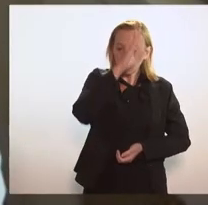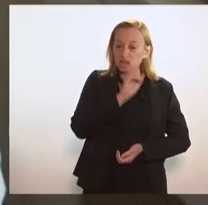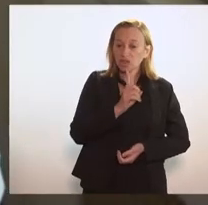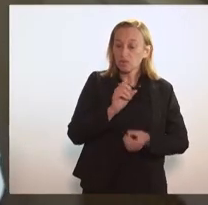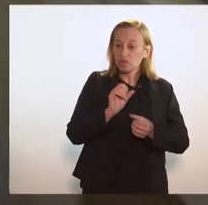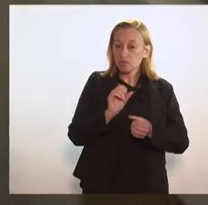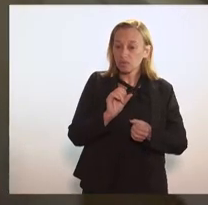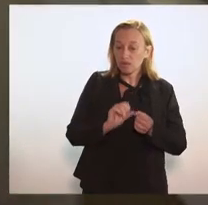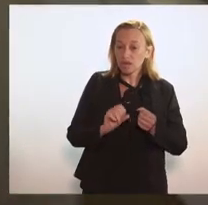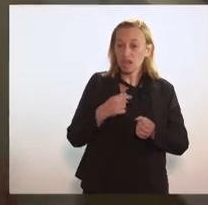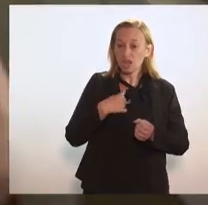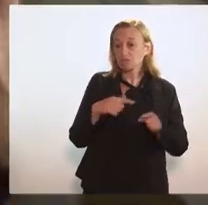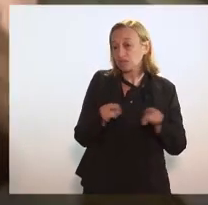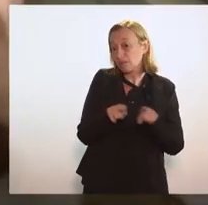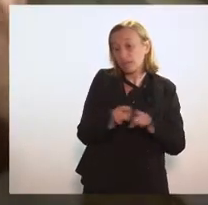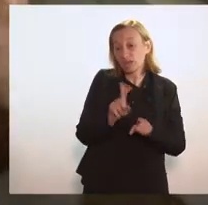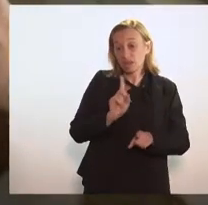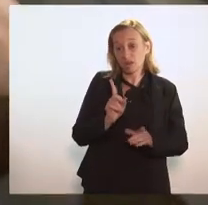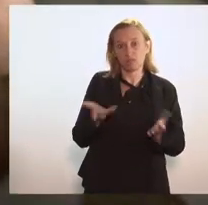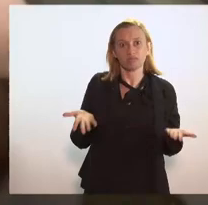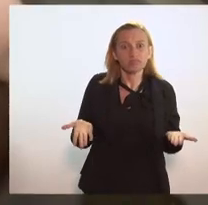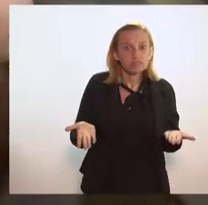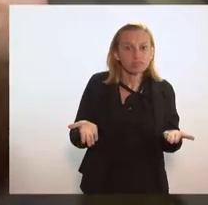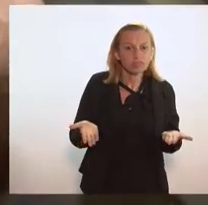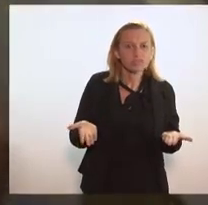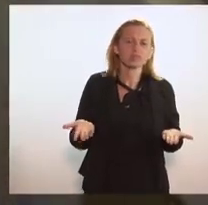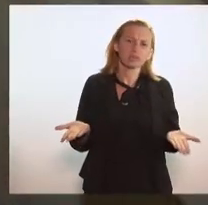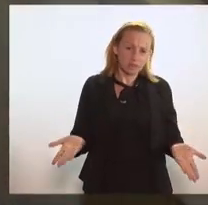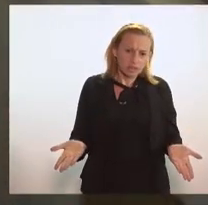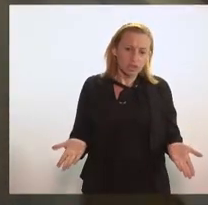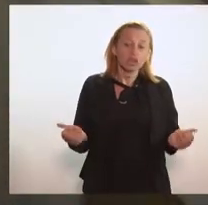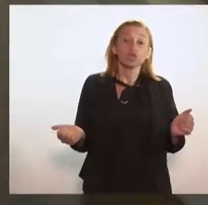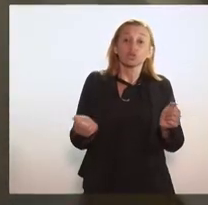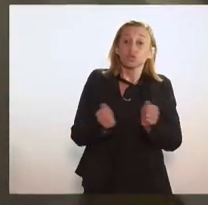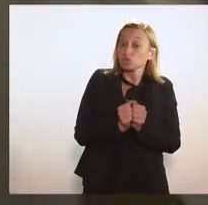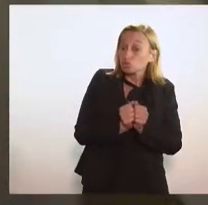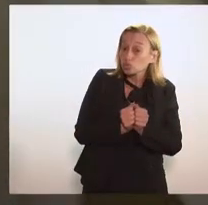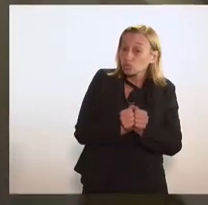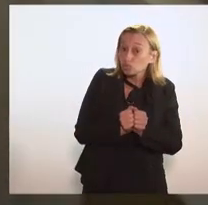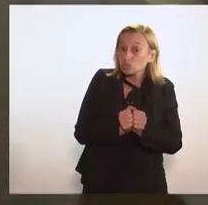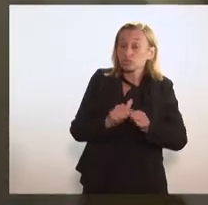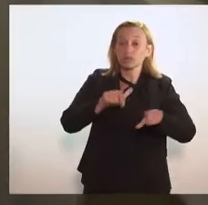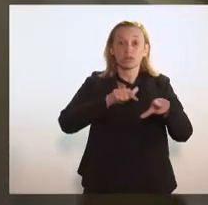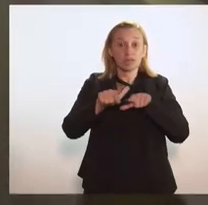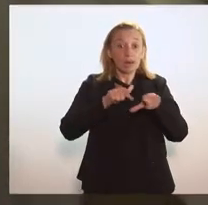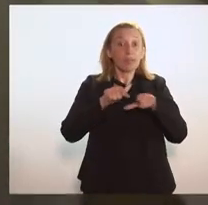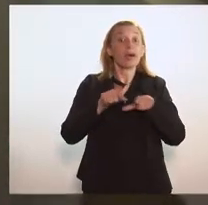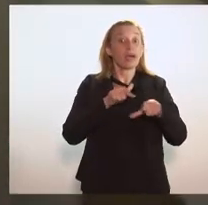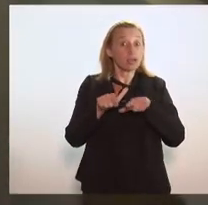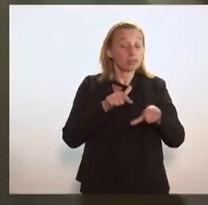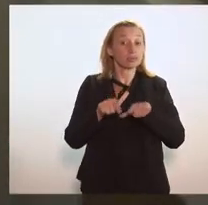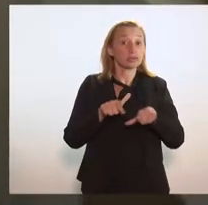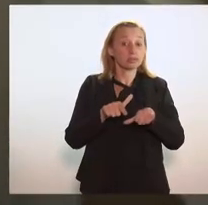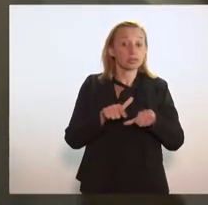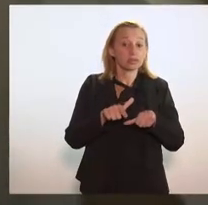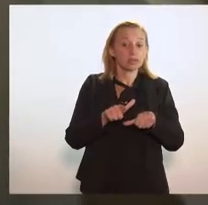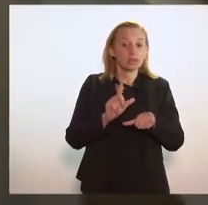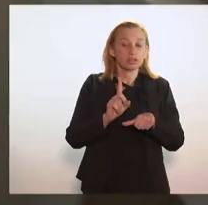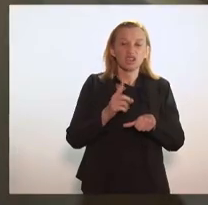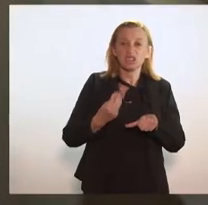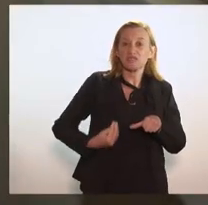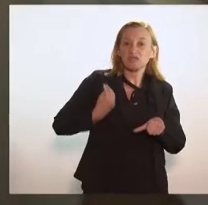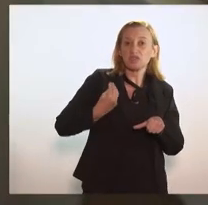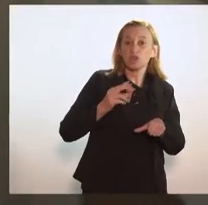fazer então vai que vieram estar juntos nessa tarefa da tarefa não é mais de